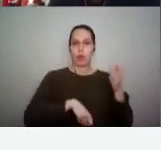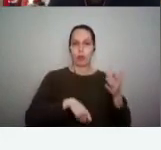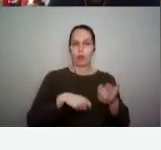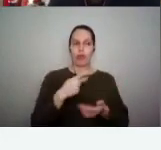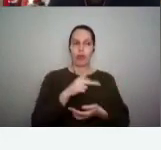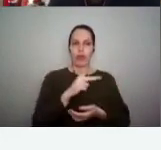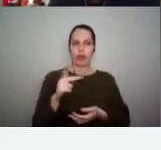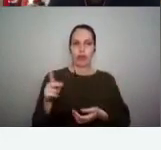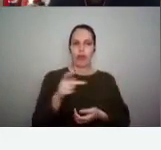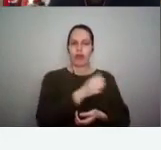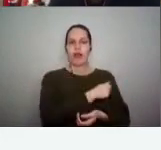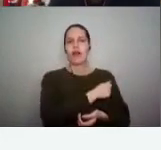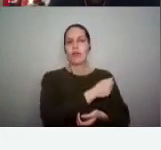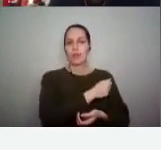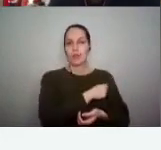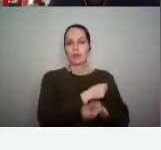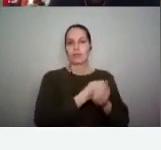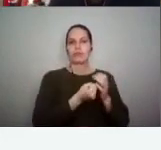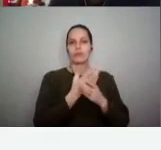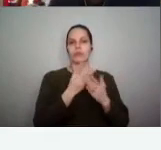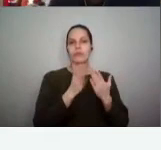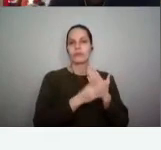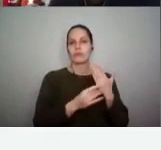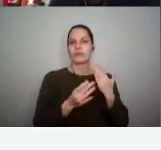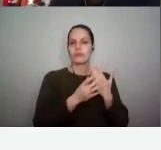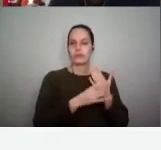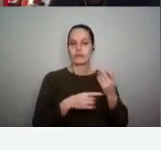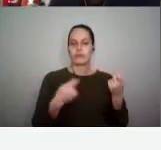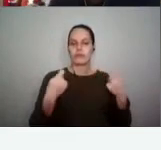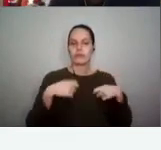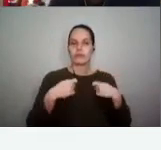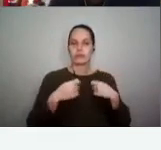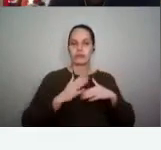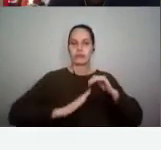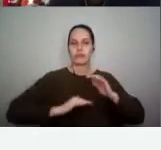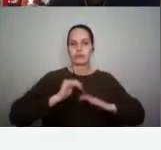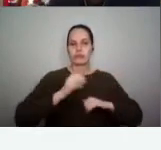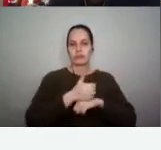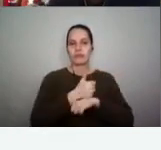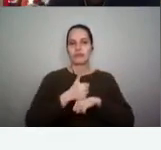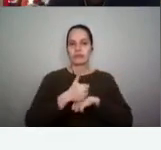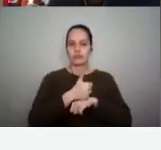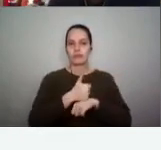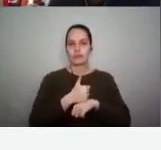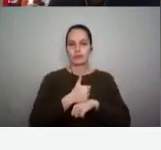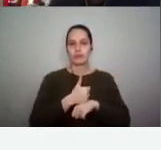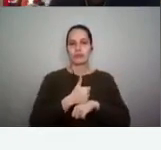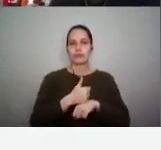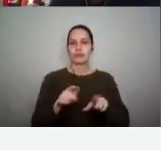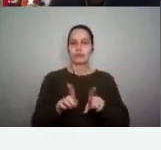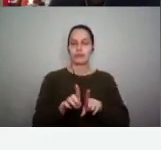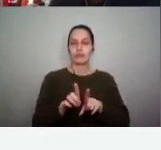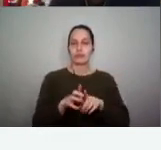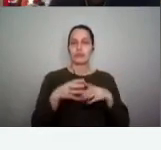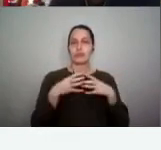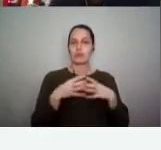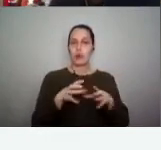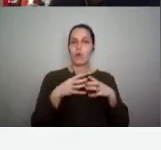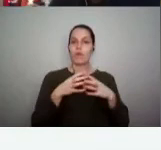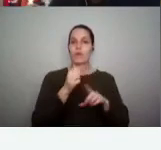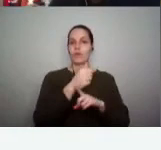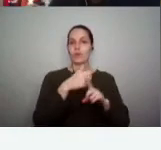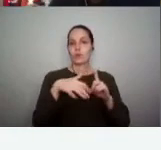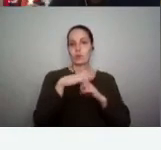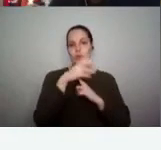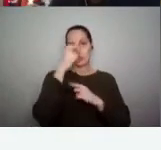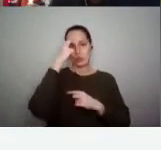as habilidades necessárias a uma prática profissional, né? E um convívio mesmo